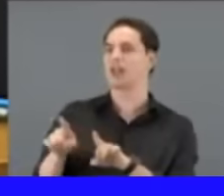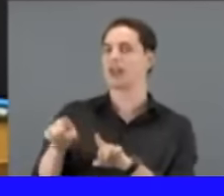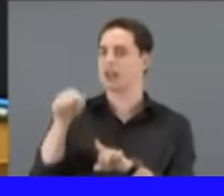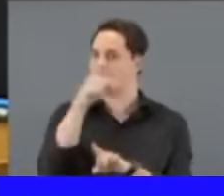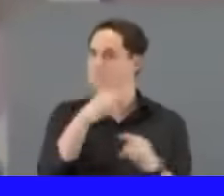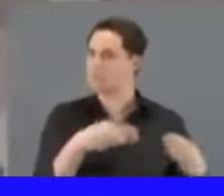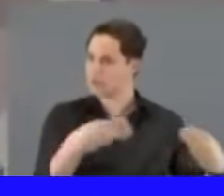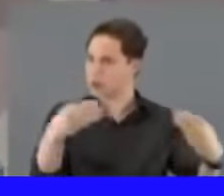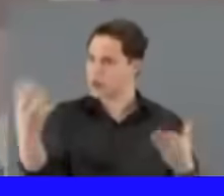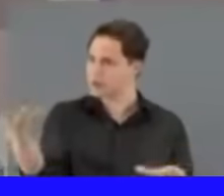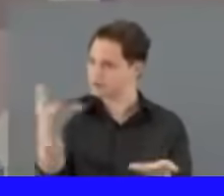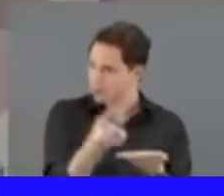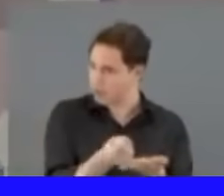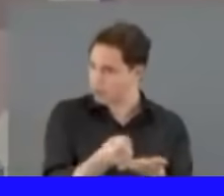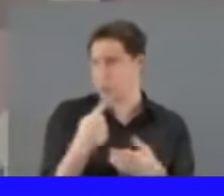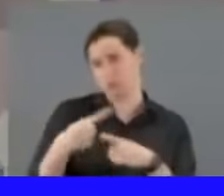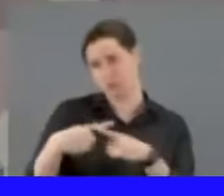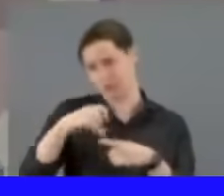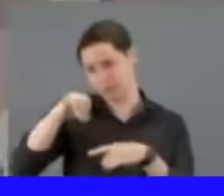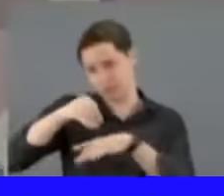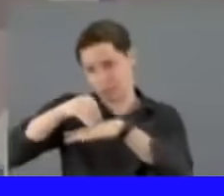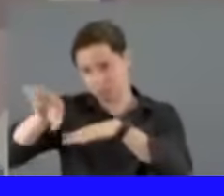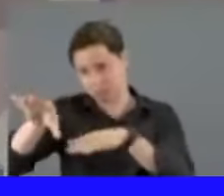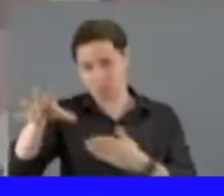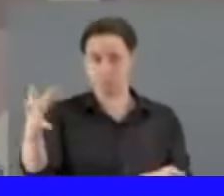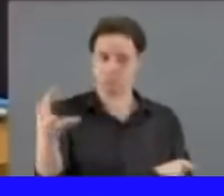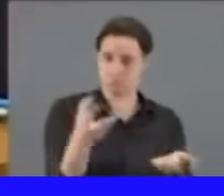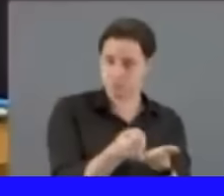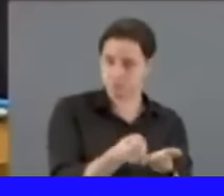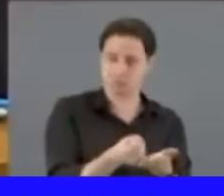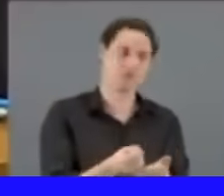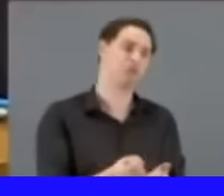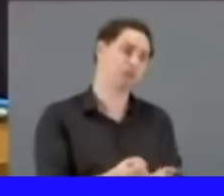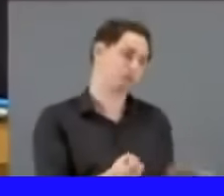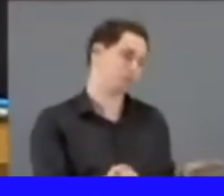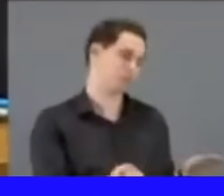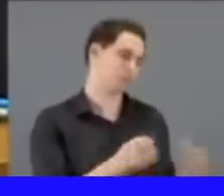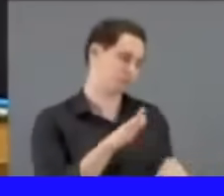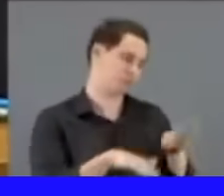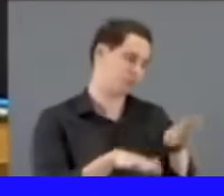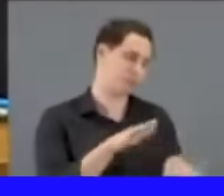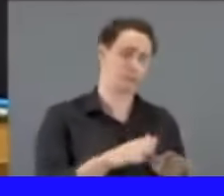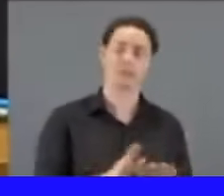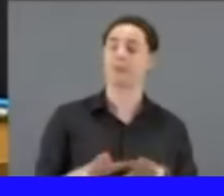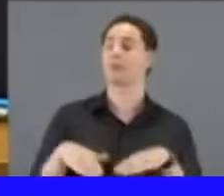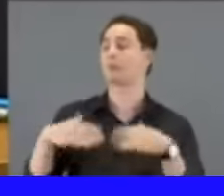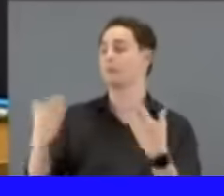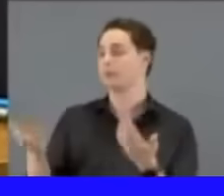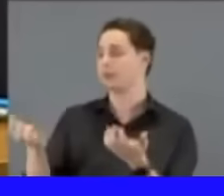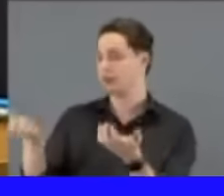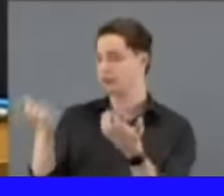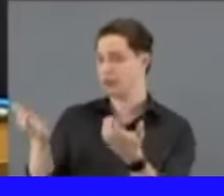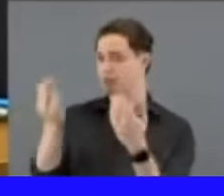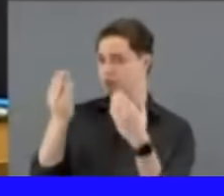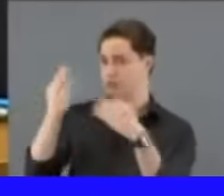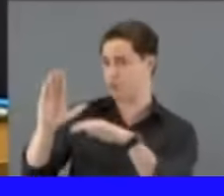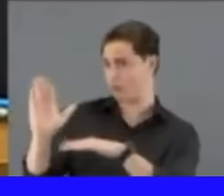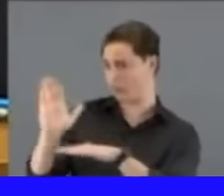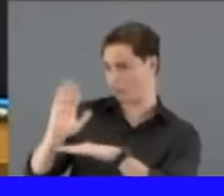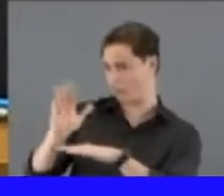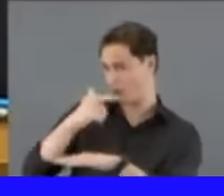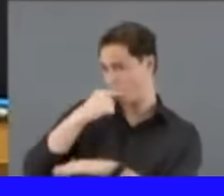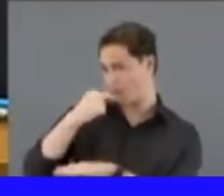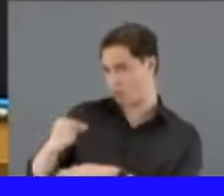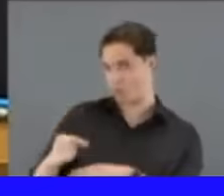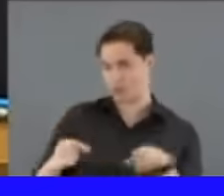esse ministério. Porque se foi encaminhado, foi recebido. Possivelmente foi recebido. Correto. Eu gostaria, por gentileza, de passar um vídeo do então ministro Flávio Dino, porque alguém está mentindo